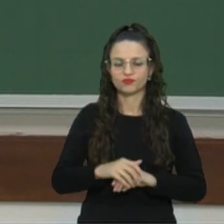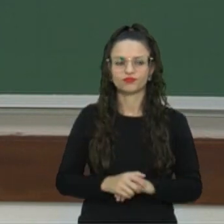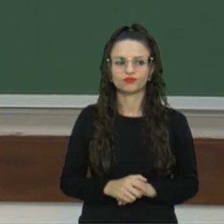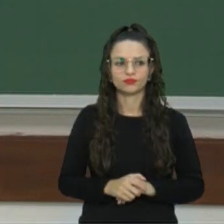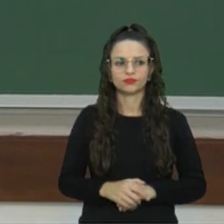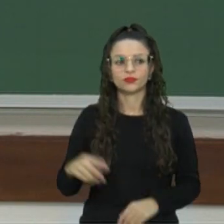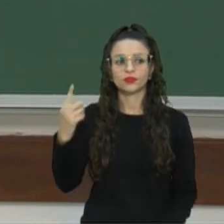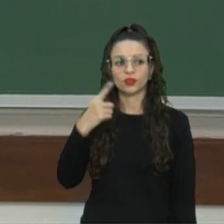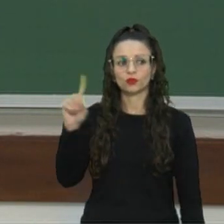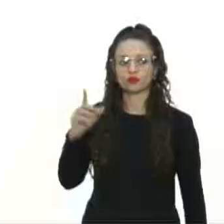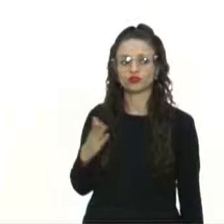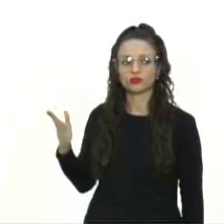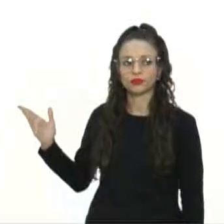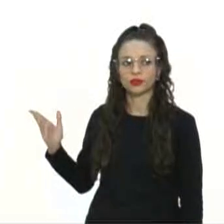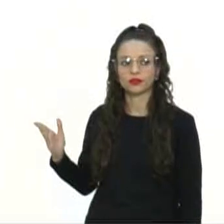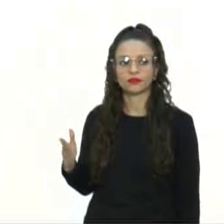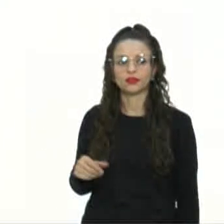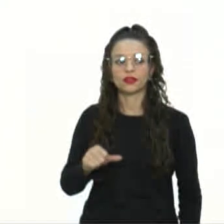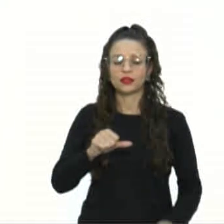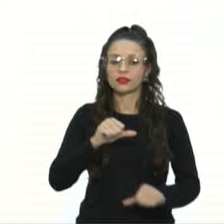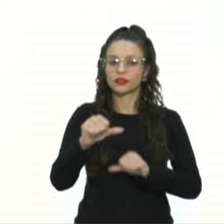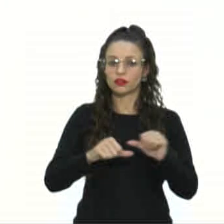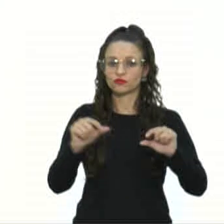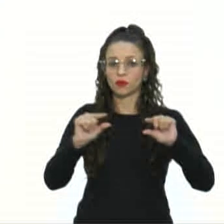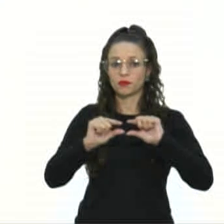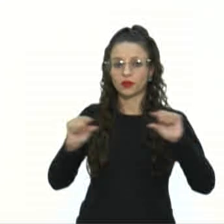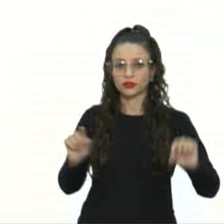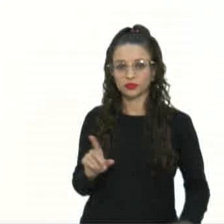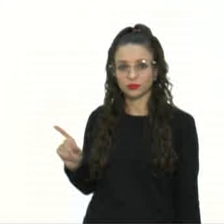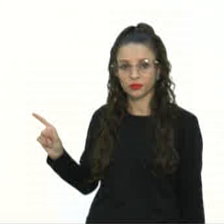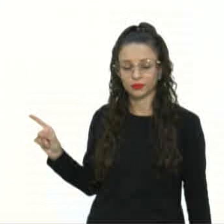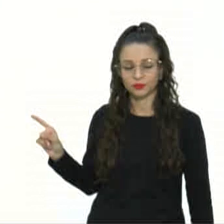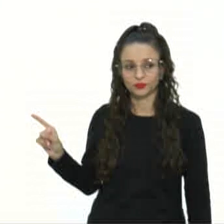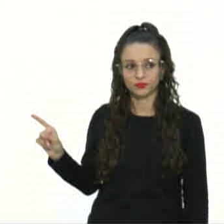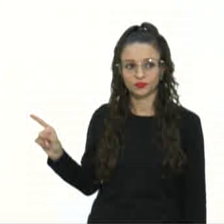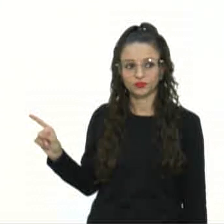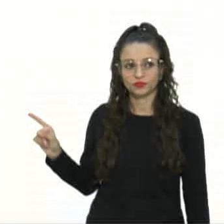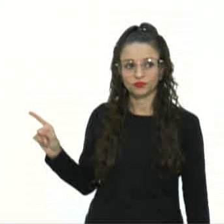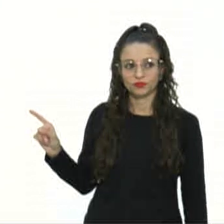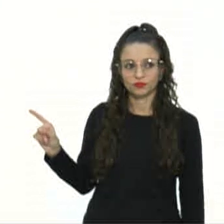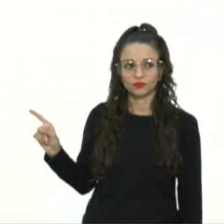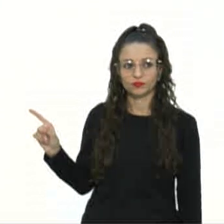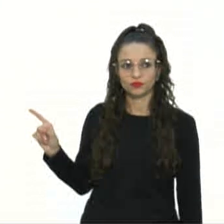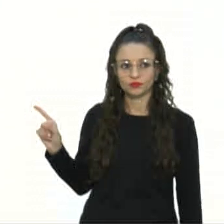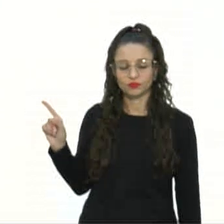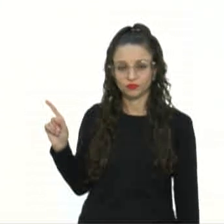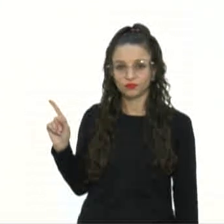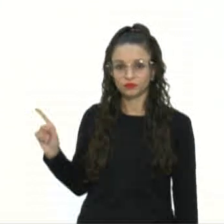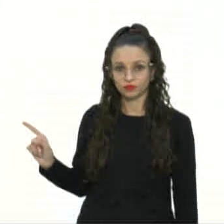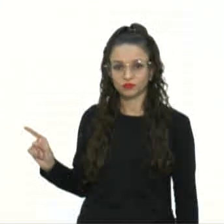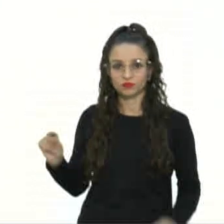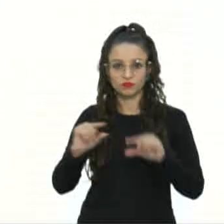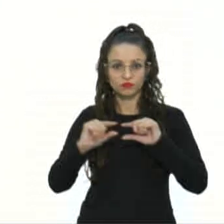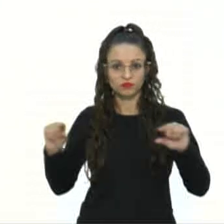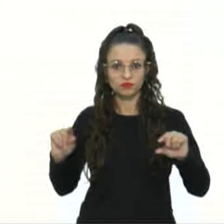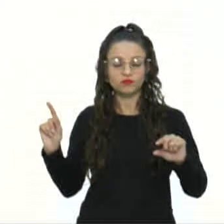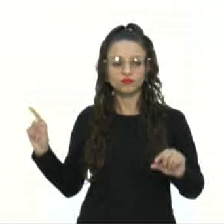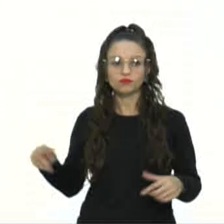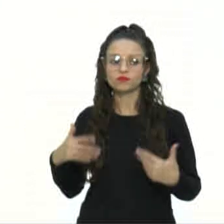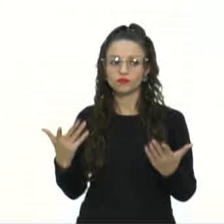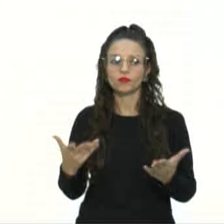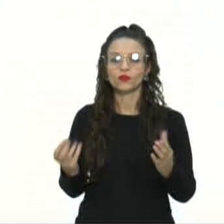E a última, na transformação BR2 líquido mais Cl2 gasoso, formando 2BrCl